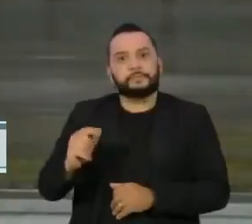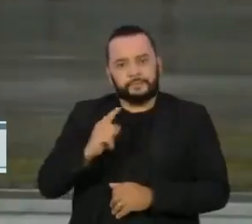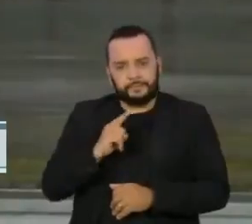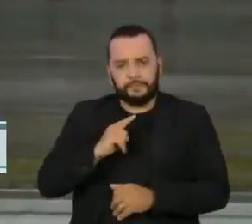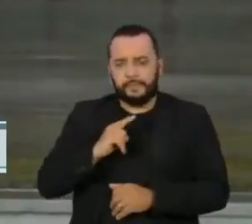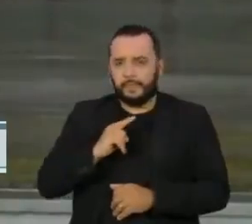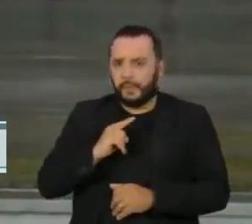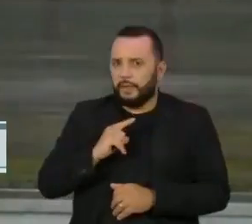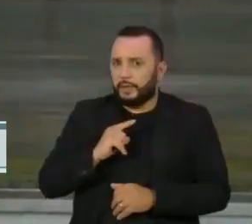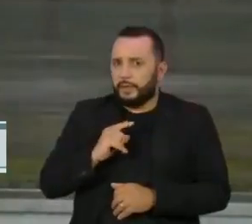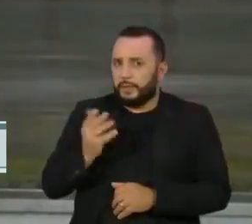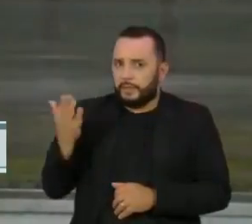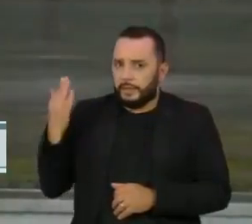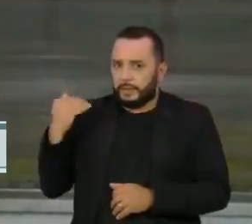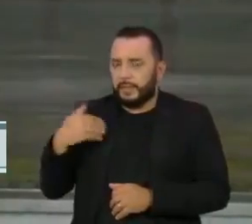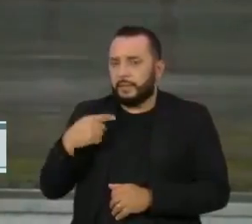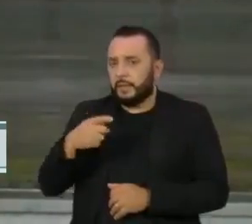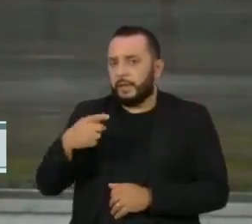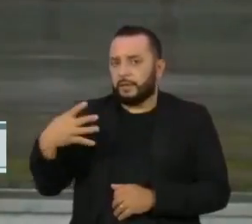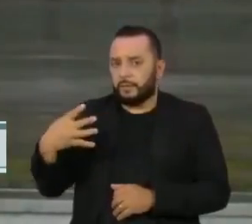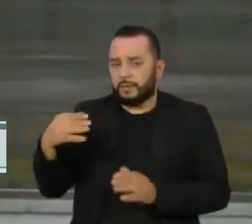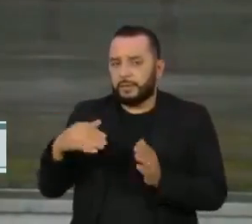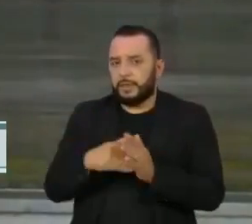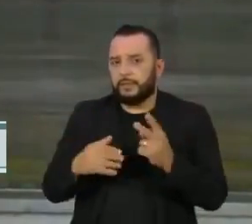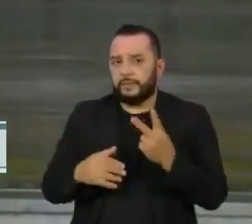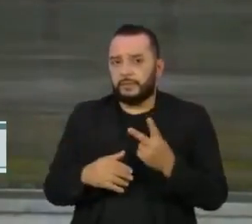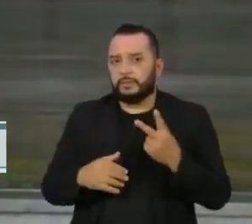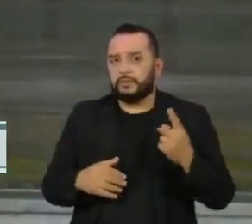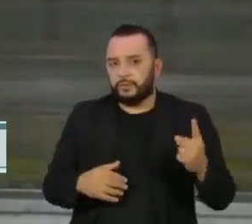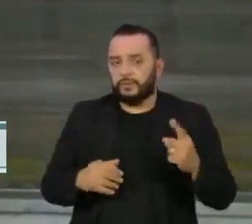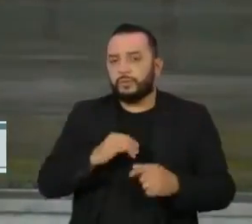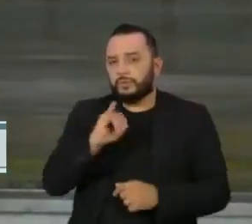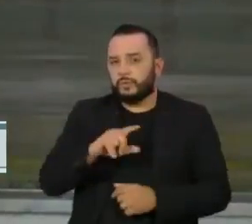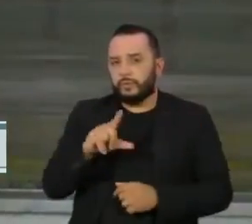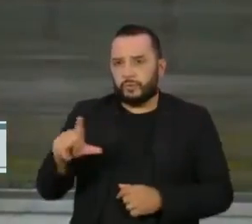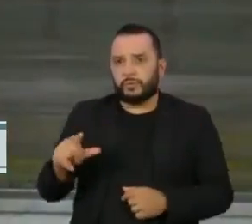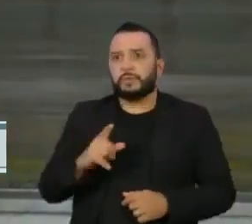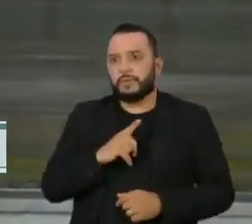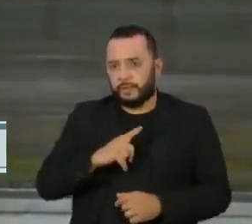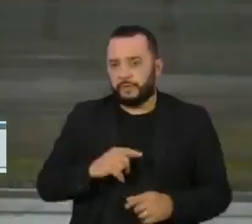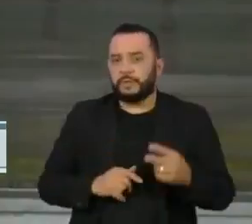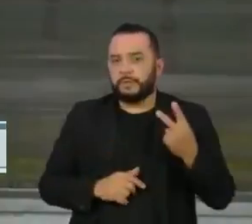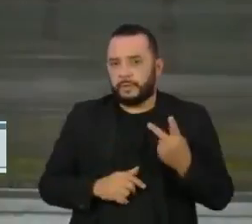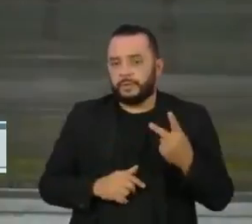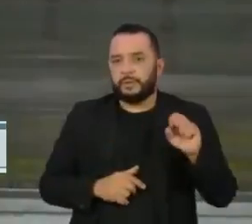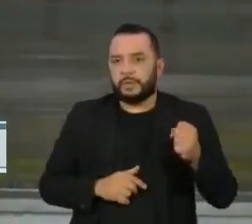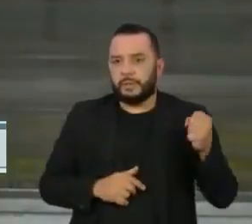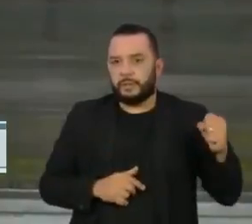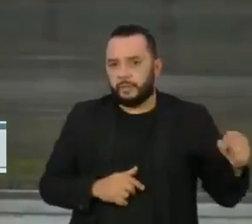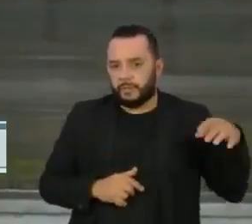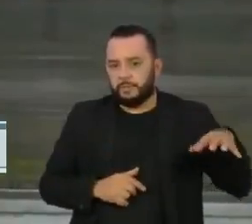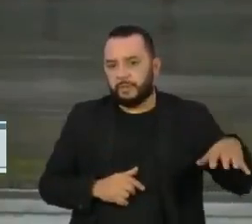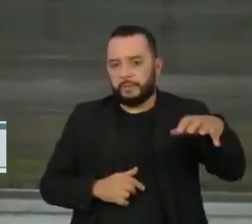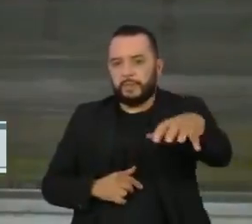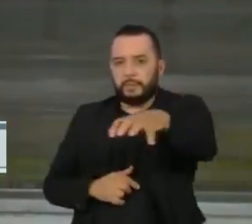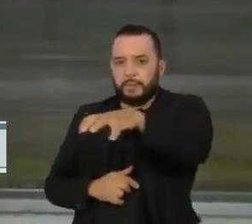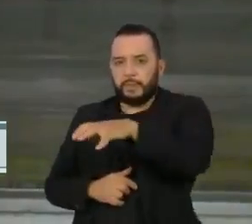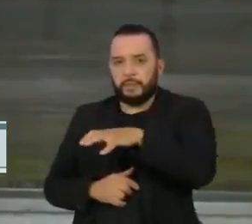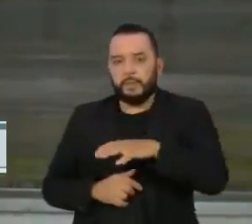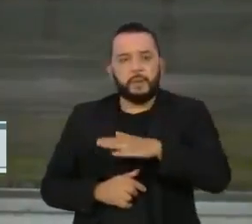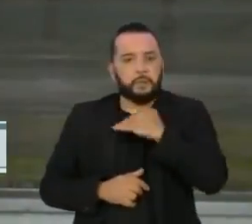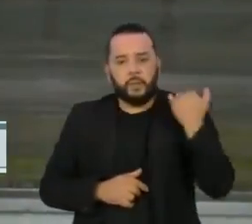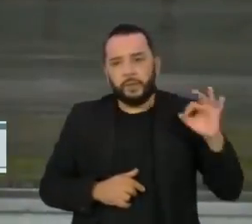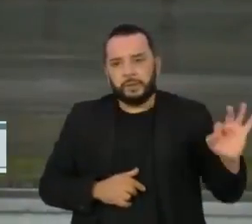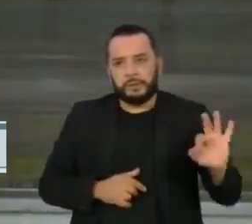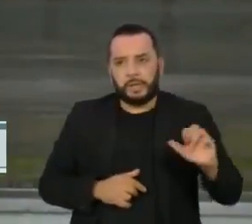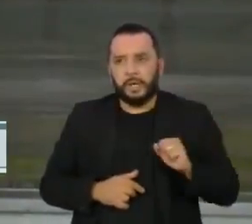ao registrado entre 14 e 21 de julho. Vocês se lembram, nós tivemos 288 municípios sem novos óbitos